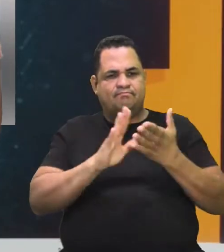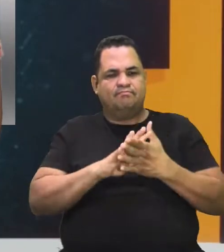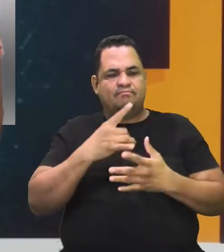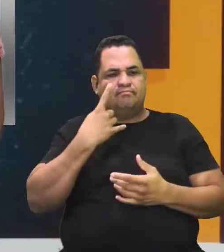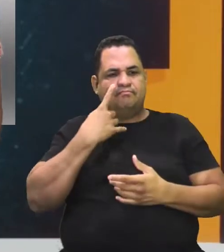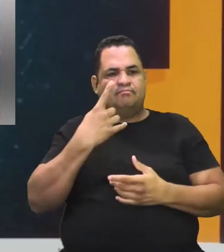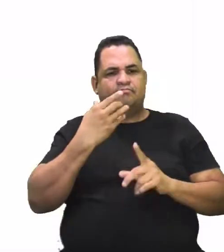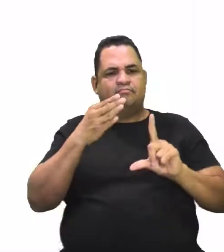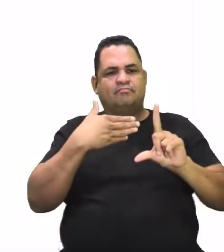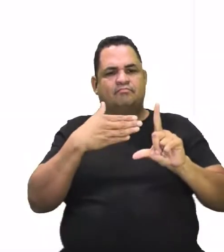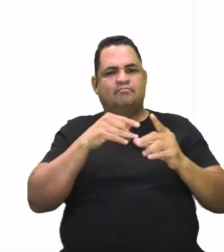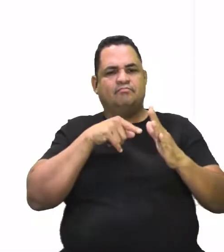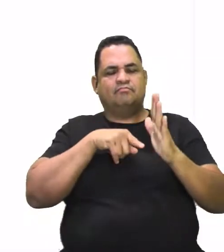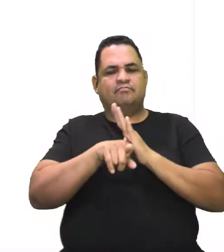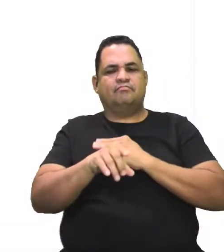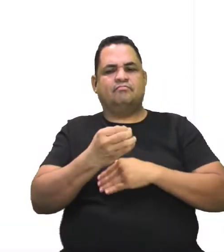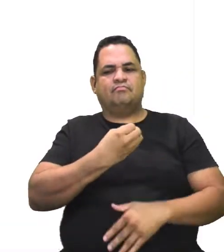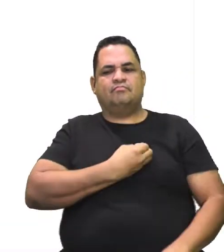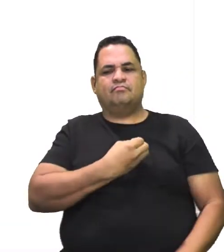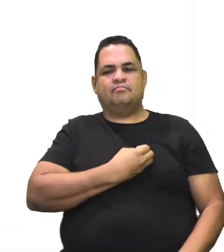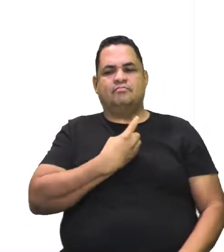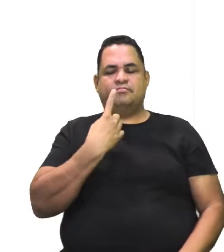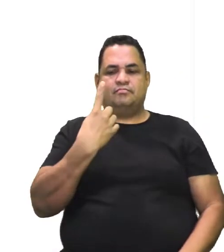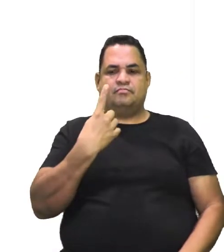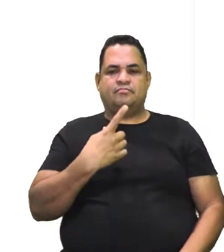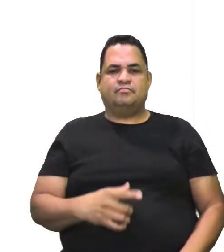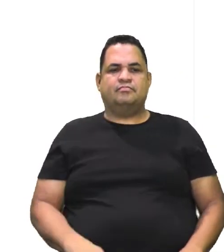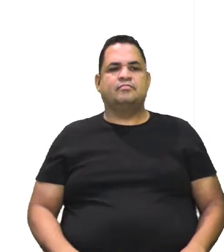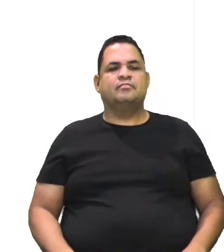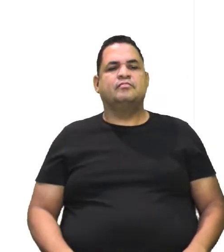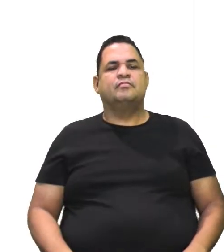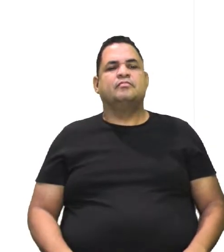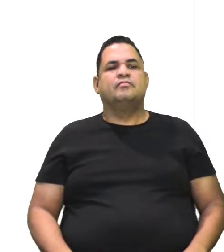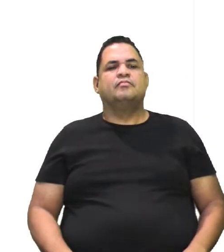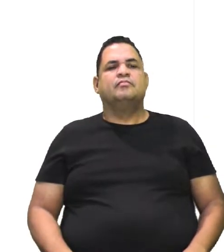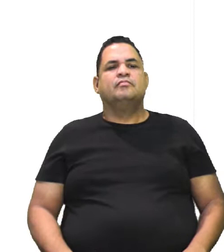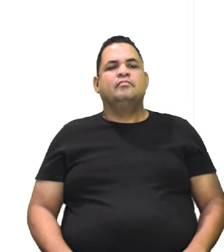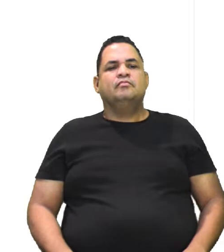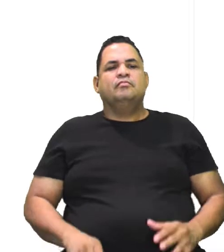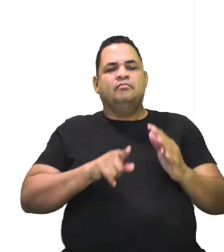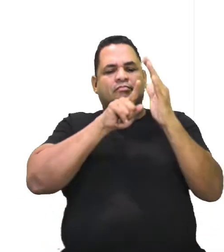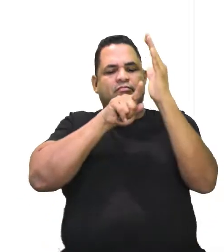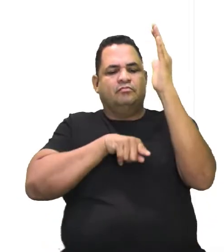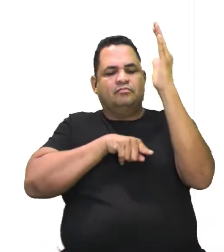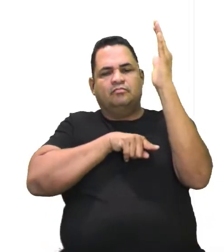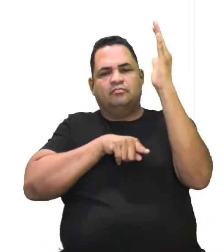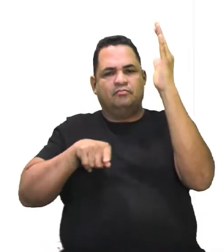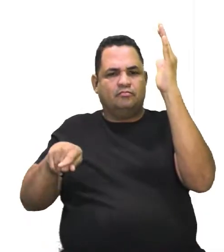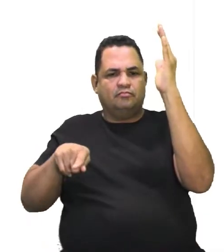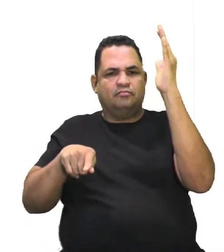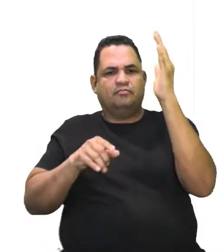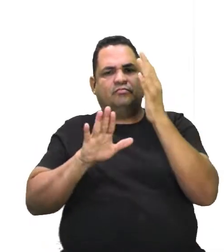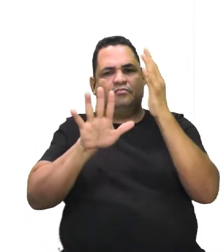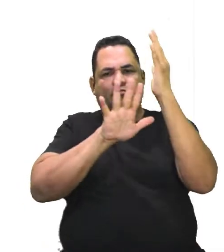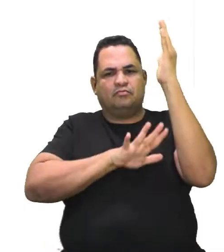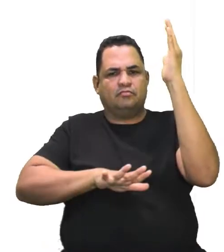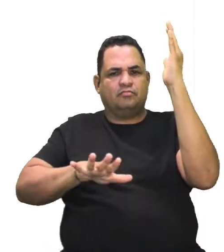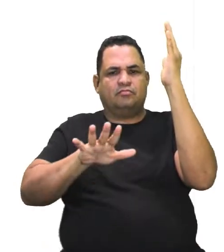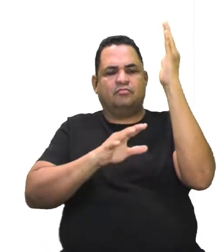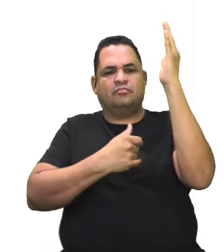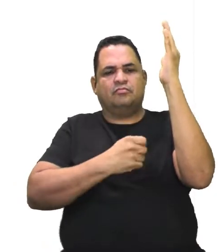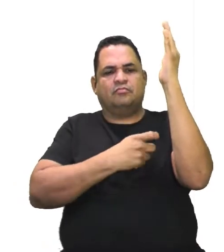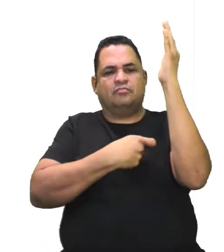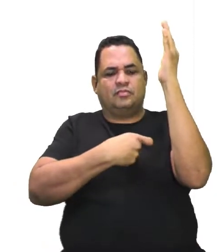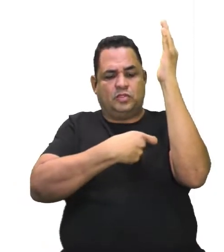de olho na telinha, a pergunta de número 1. Olha lá. No plano cartesiano, o eixo